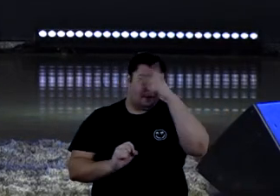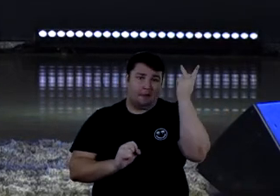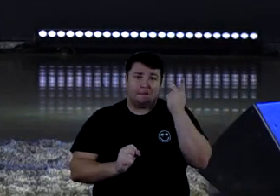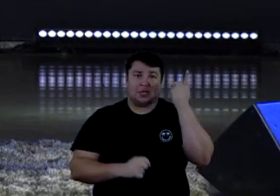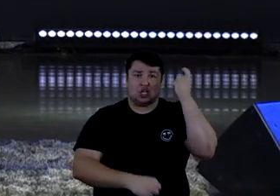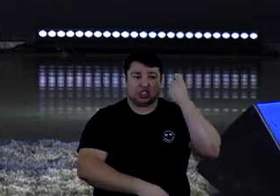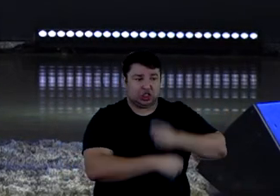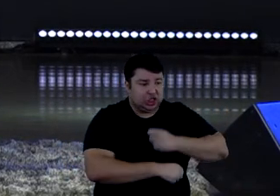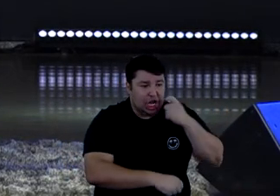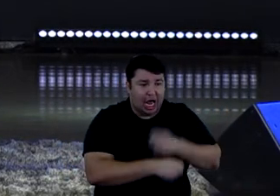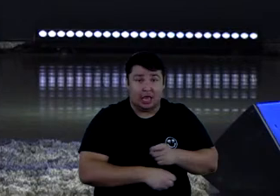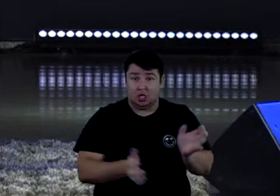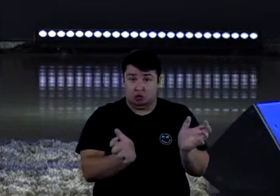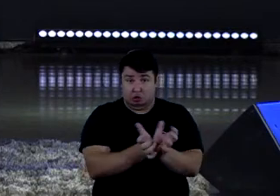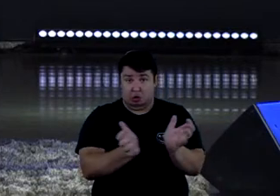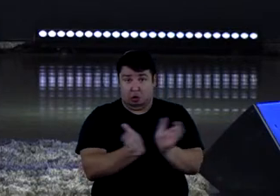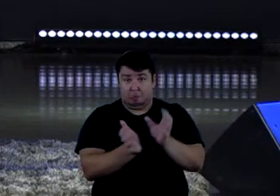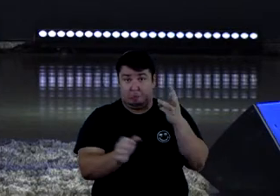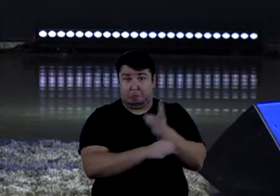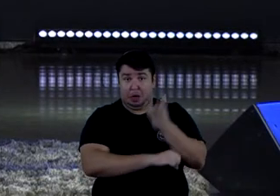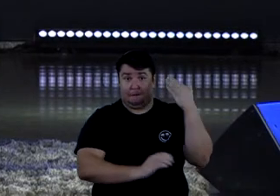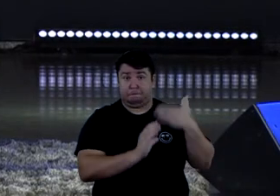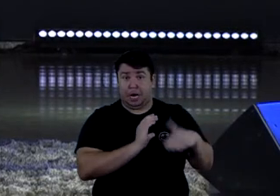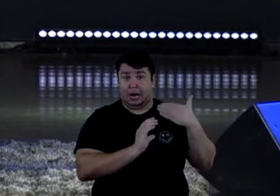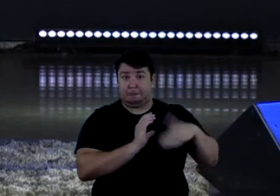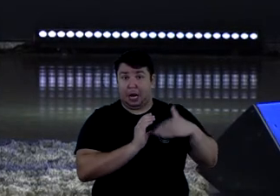chato no grupo.